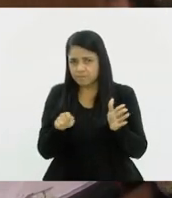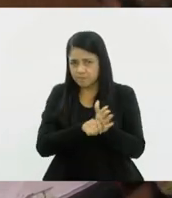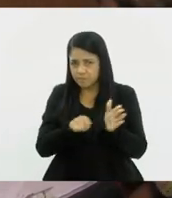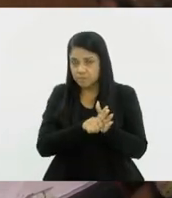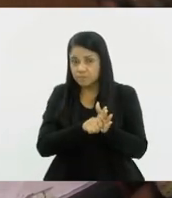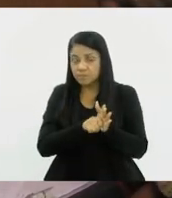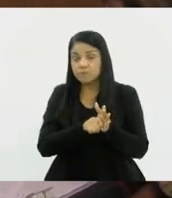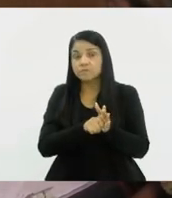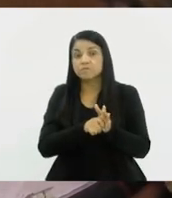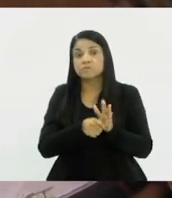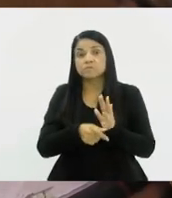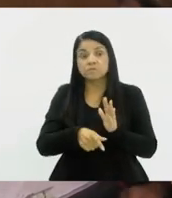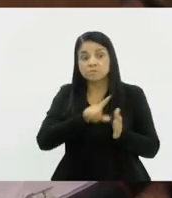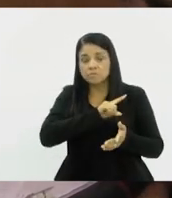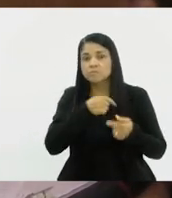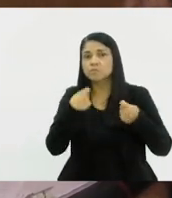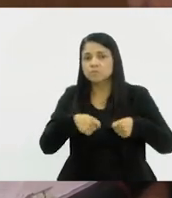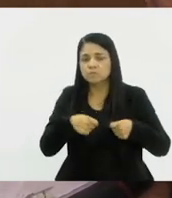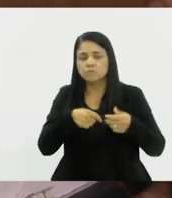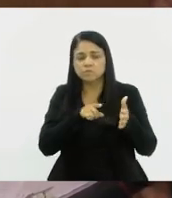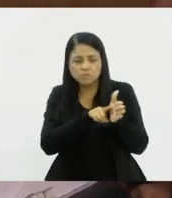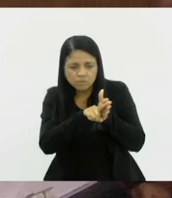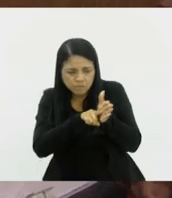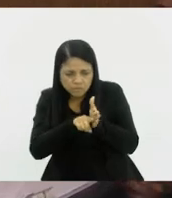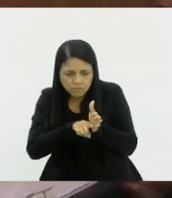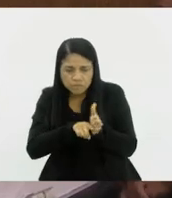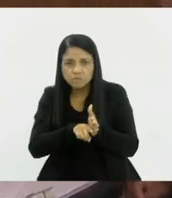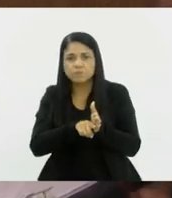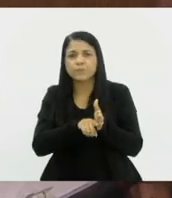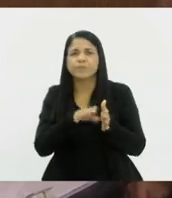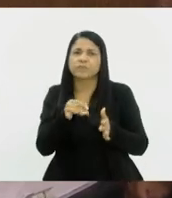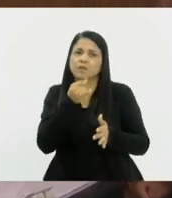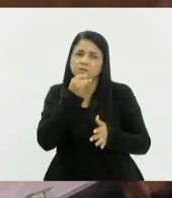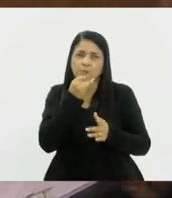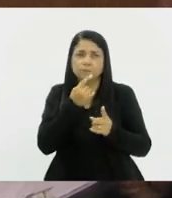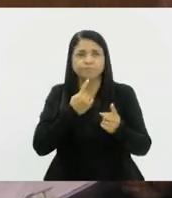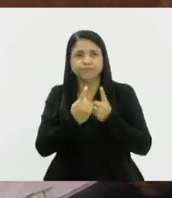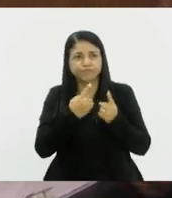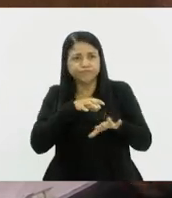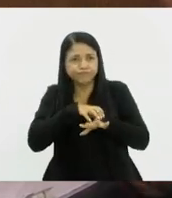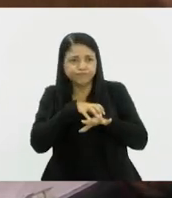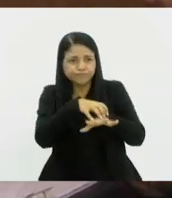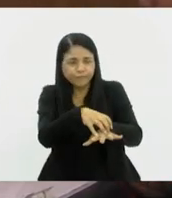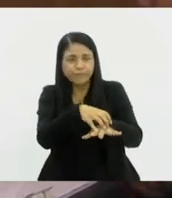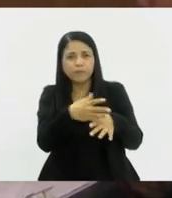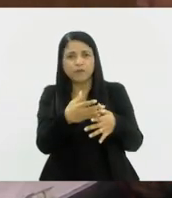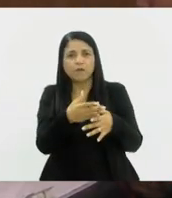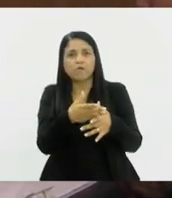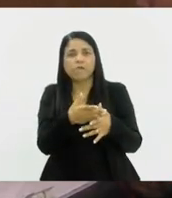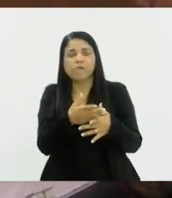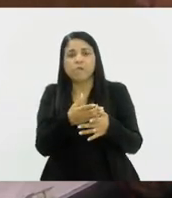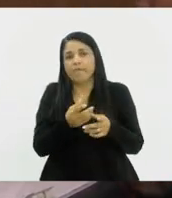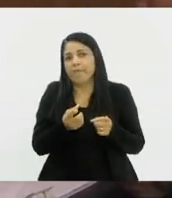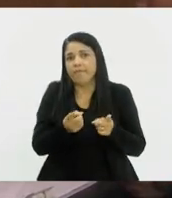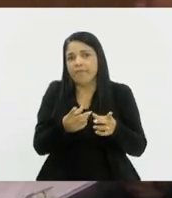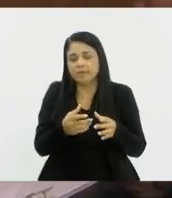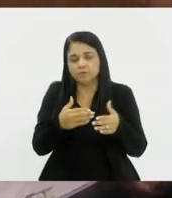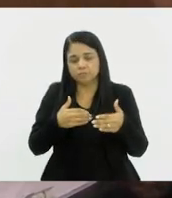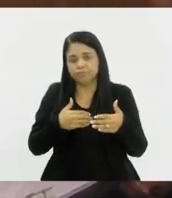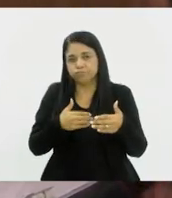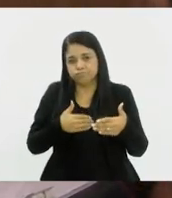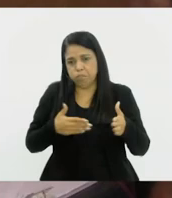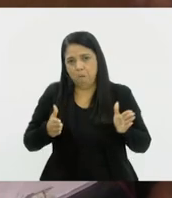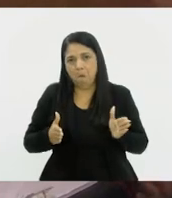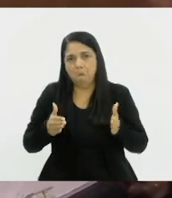investigação qualquer flagrante Claro flagrante muito grandes em uma via de transporte intermunicipal interestadual eh talvez